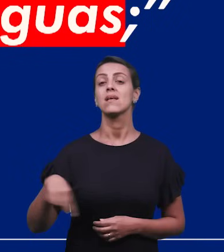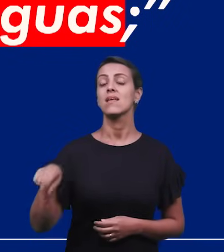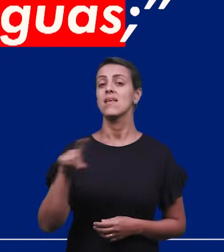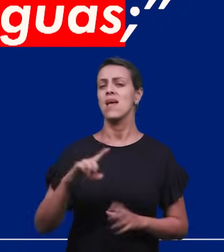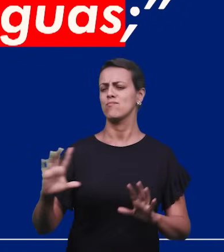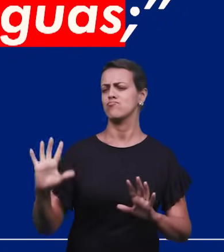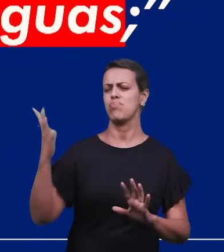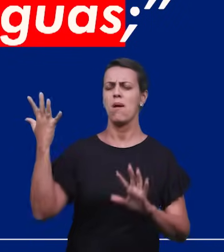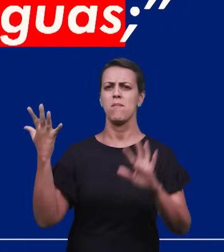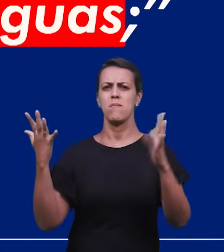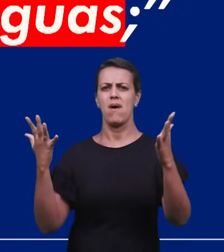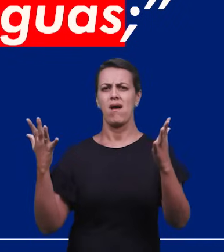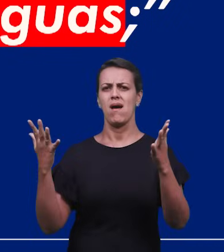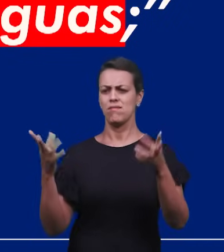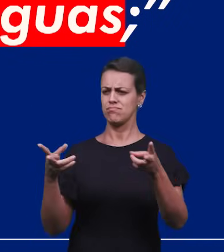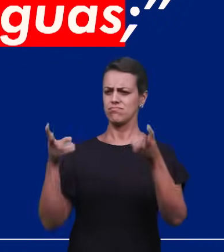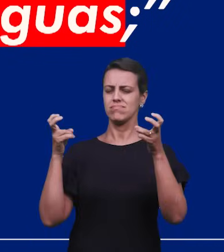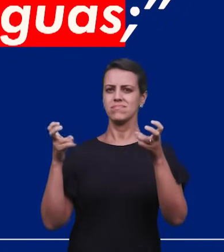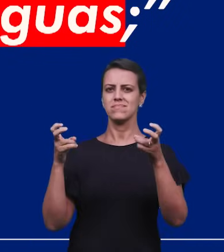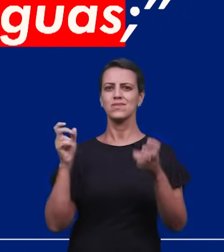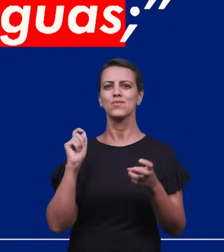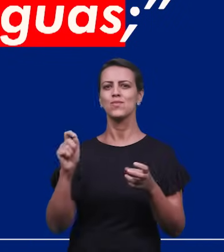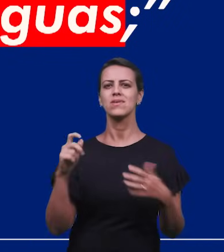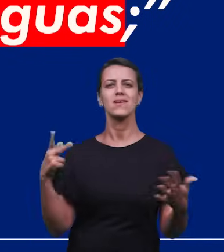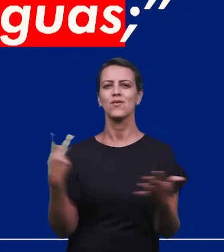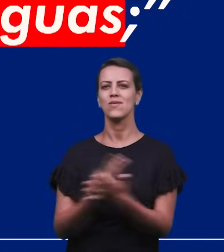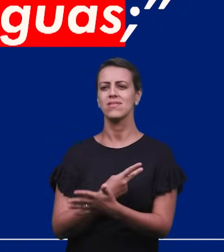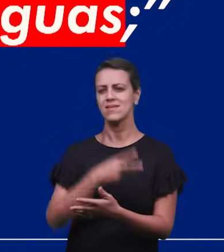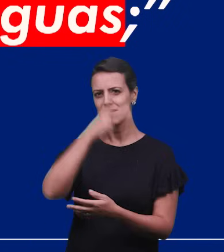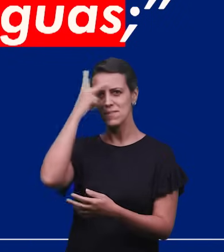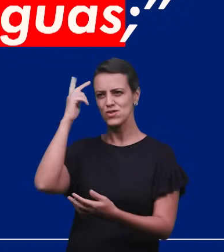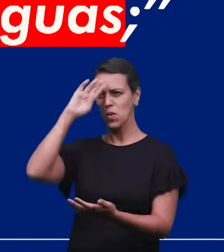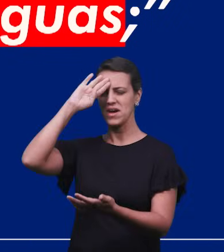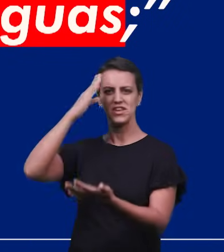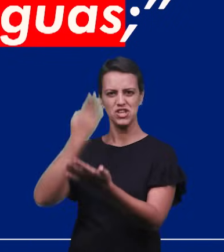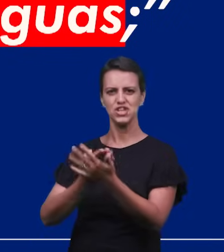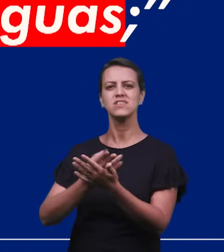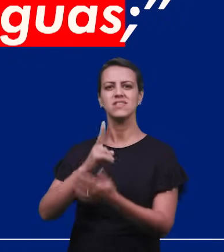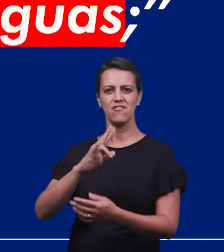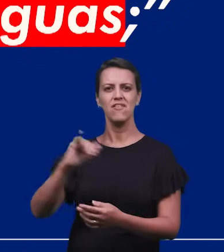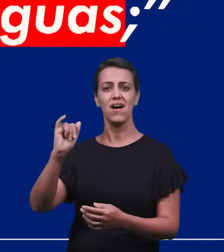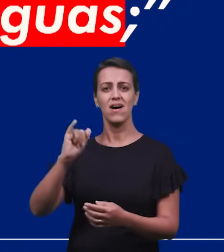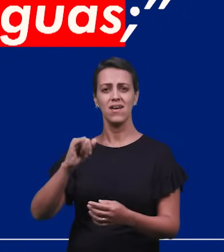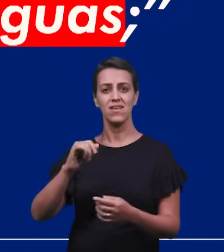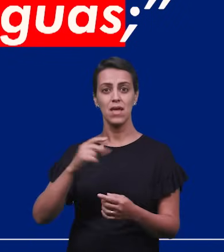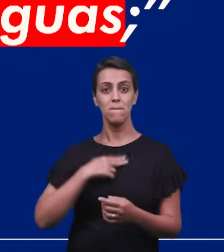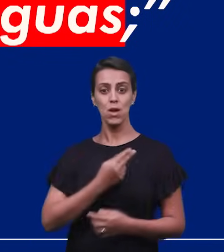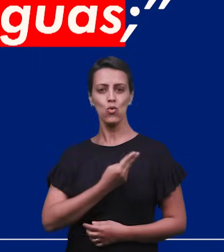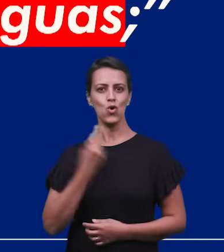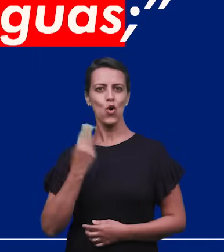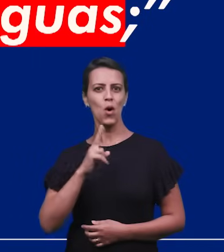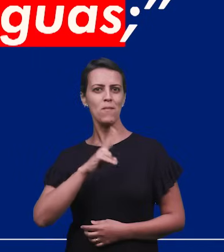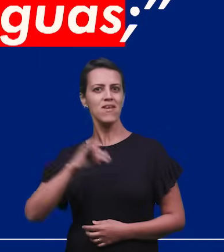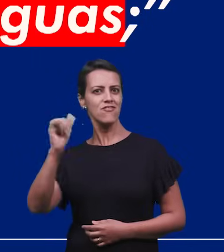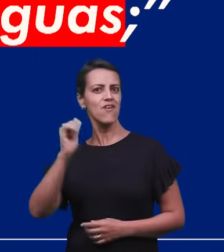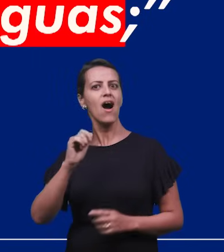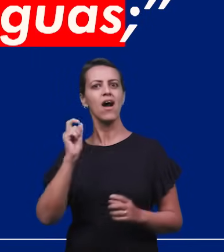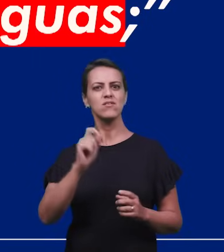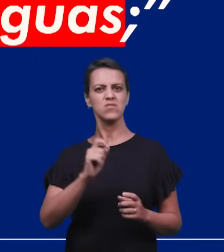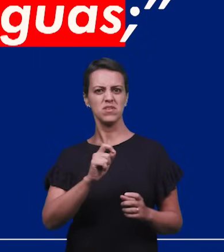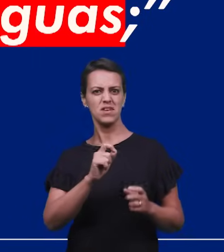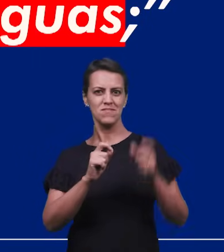estes sinais seguirão aos que crerem. Em meu nome expulsarão demônios, falarão